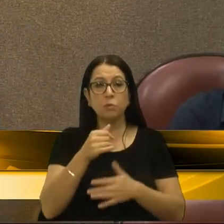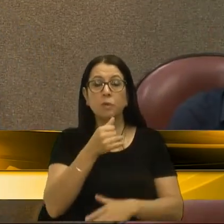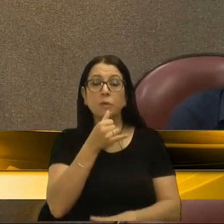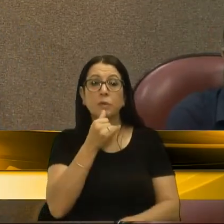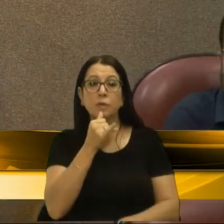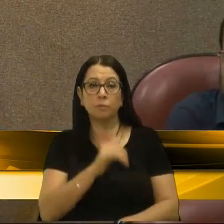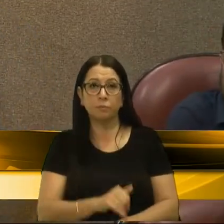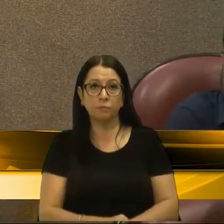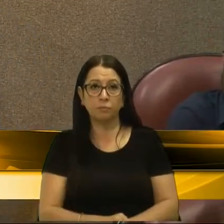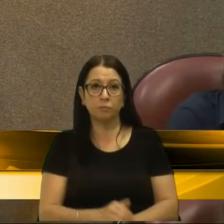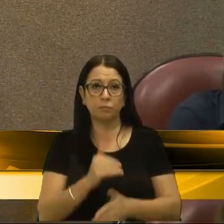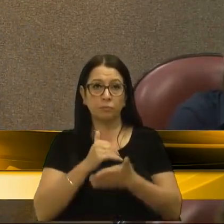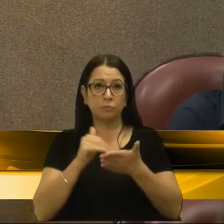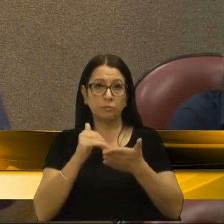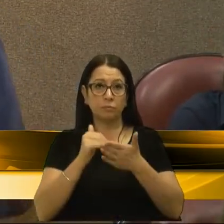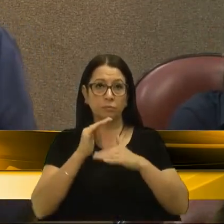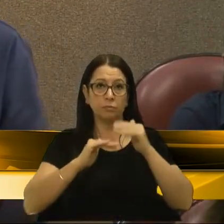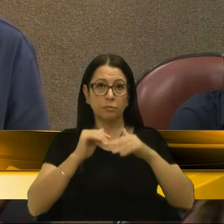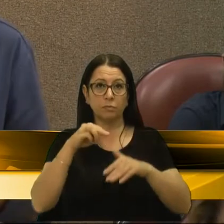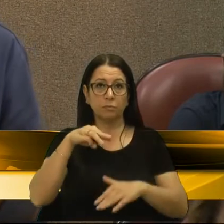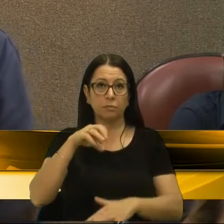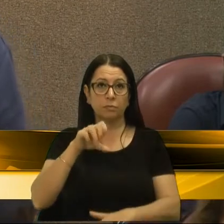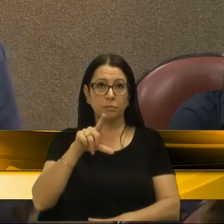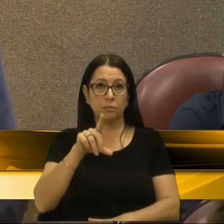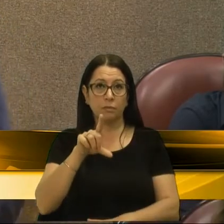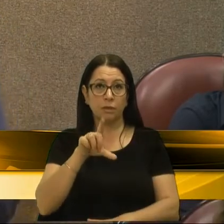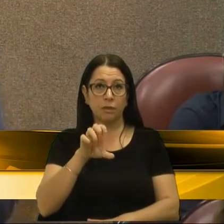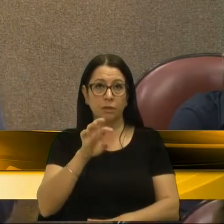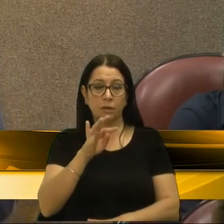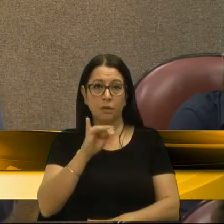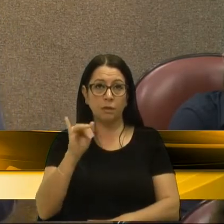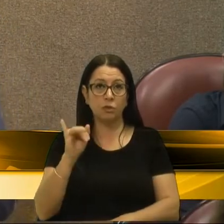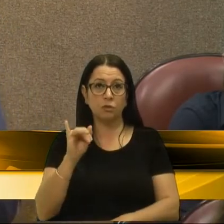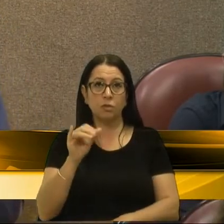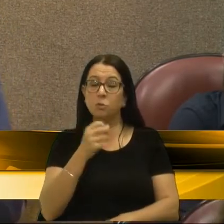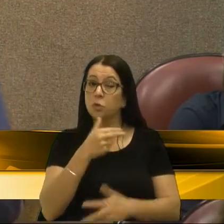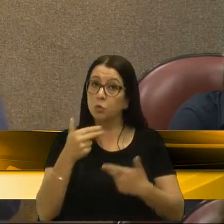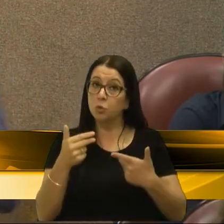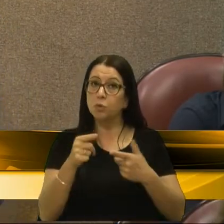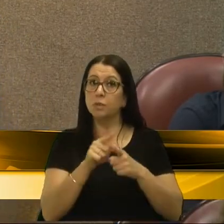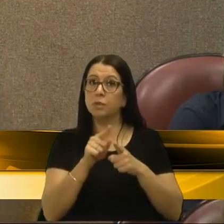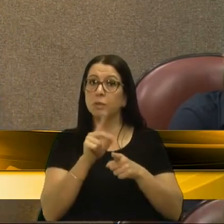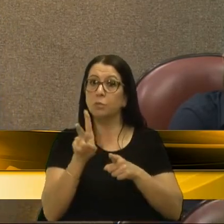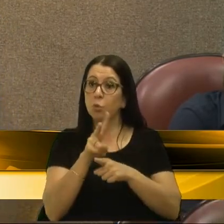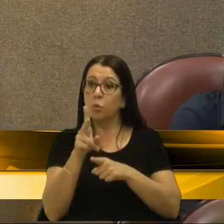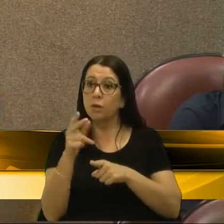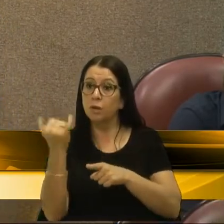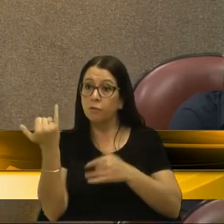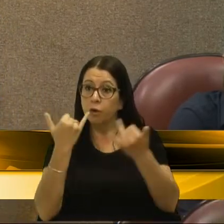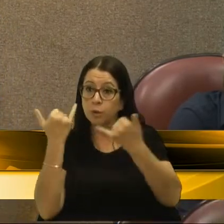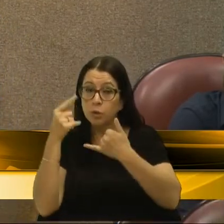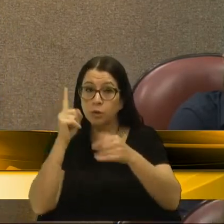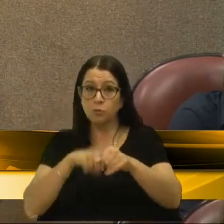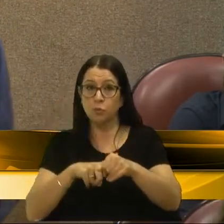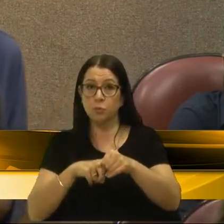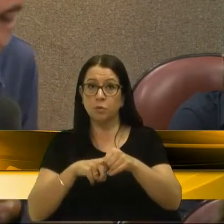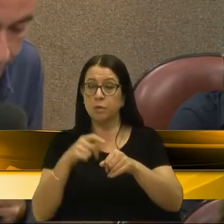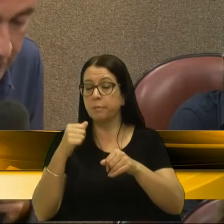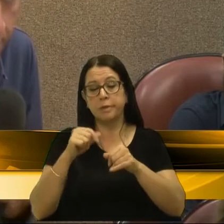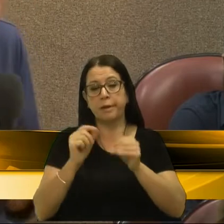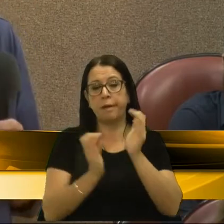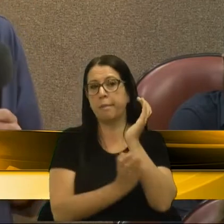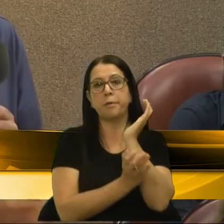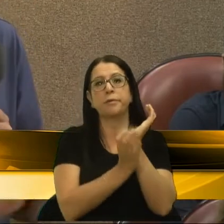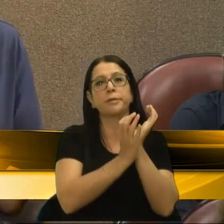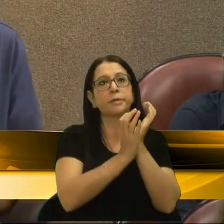exemplo, o secretário de obras, o Melete, muitas situações a gente busca informação na hora. Sem precisar dessa